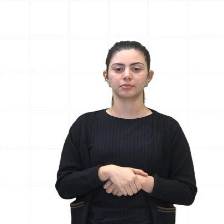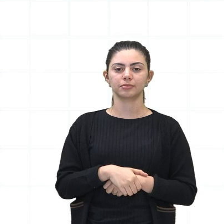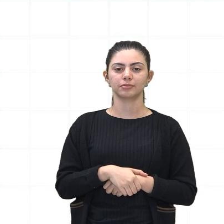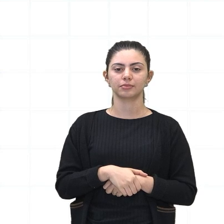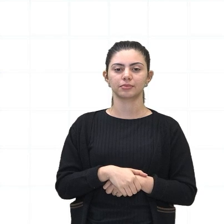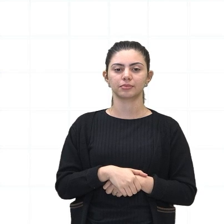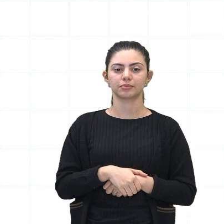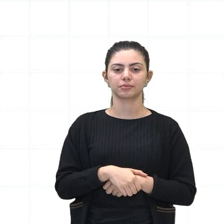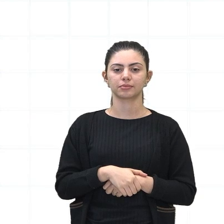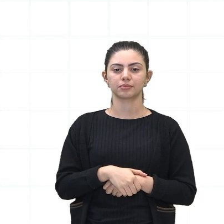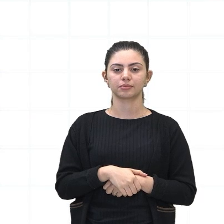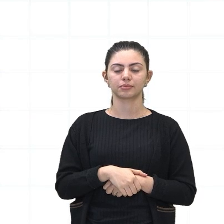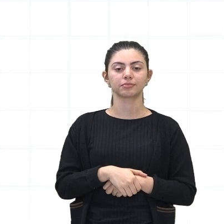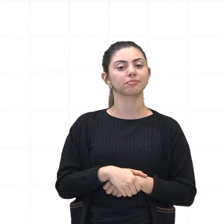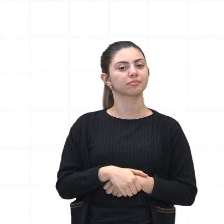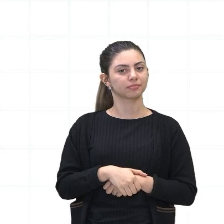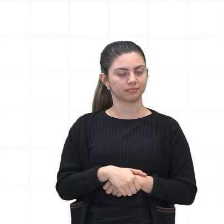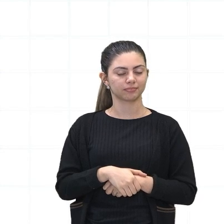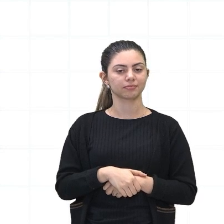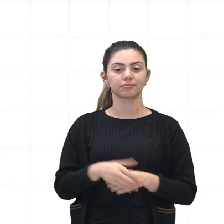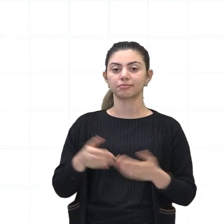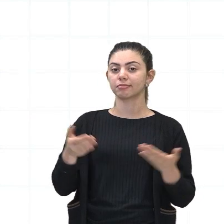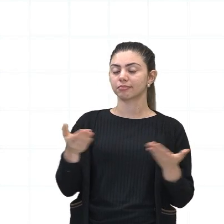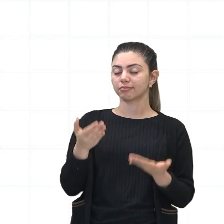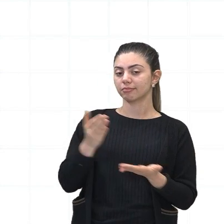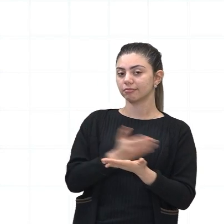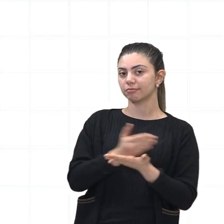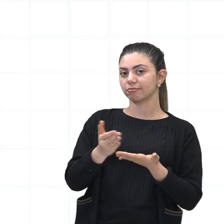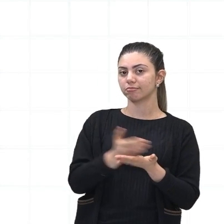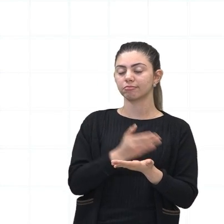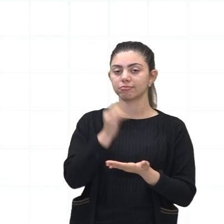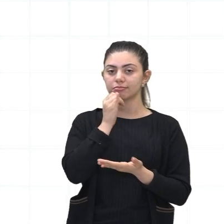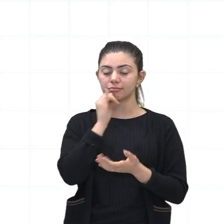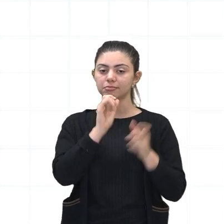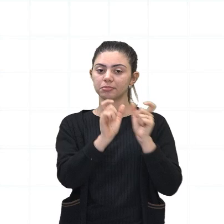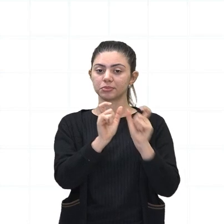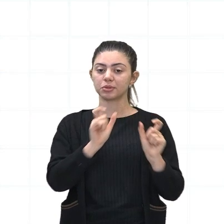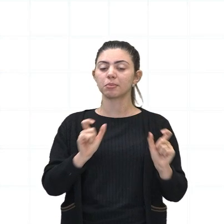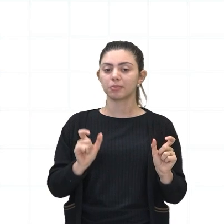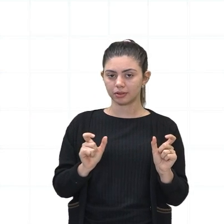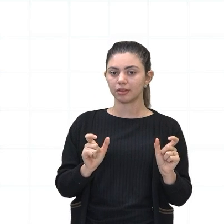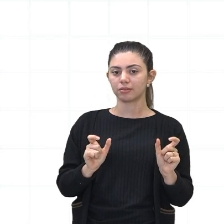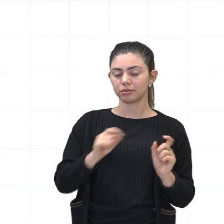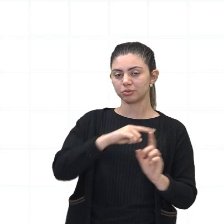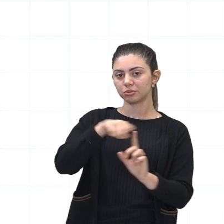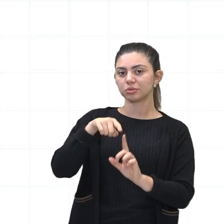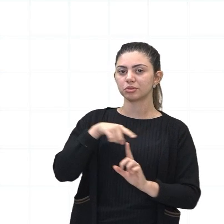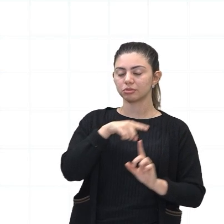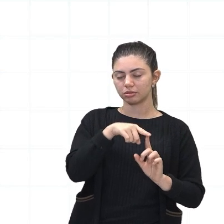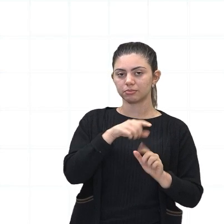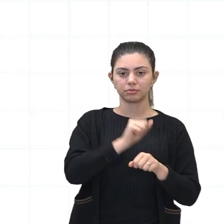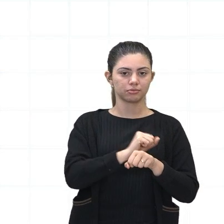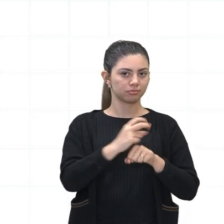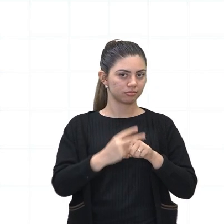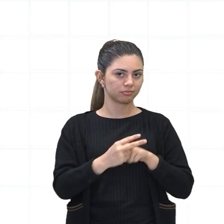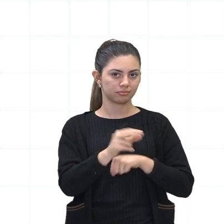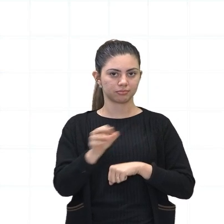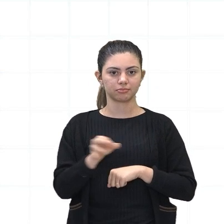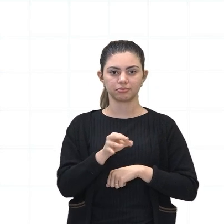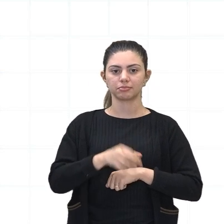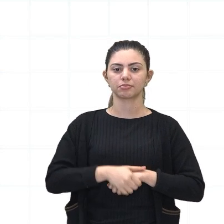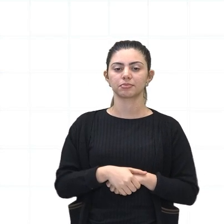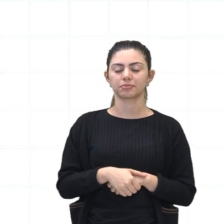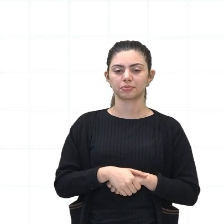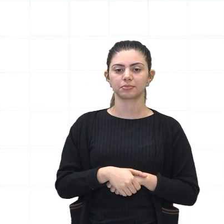Aqui, nós vamos ver alguns exemplos de palavras, de tipos, né? De advérbios